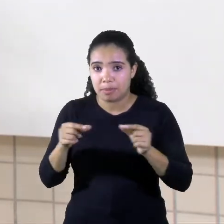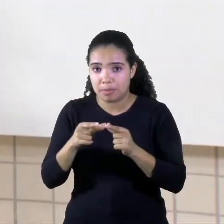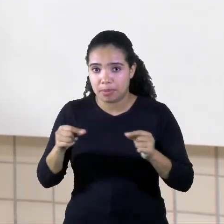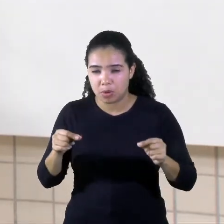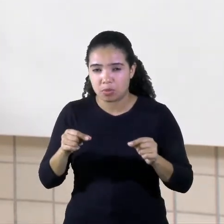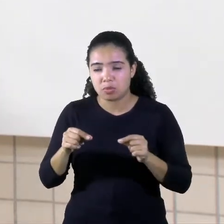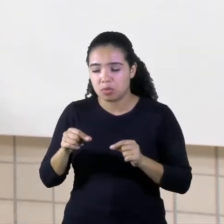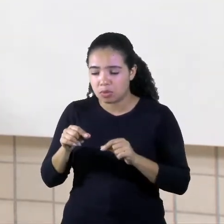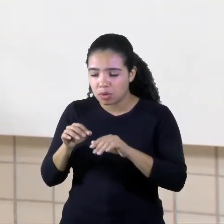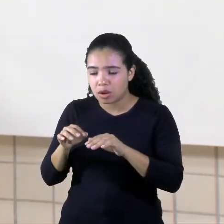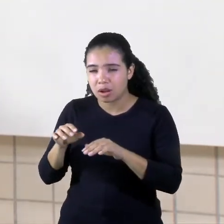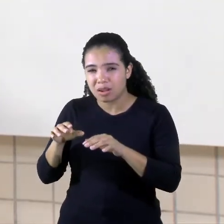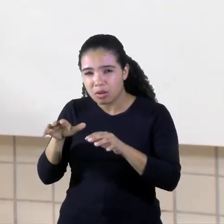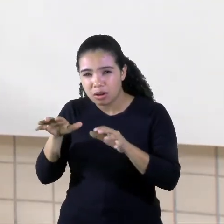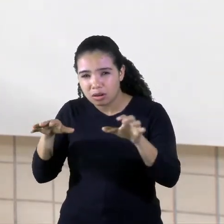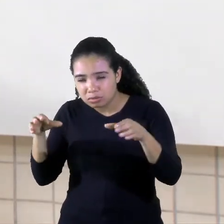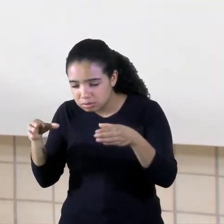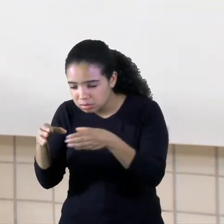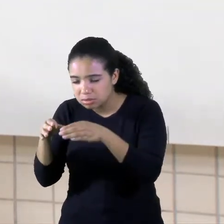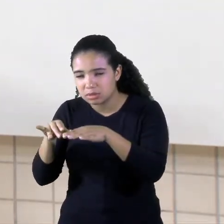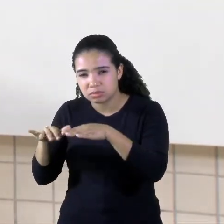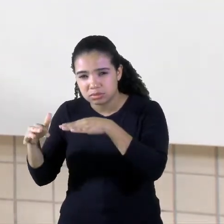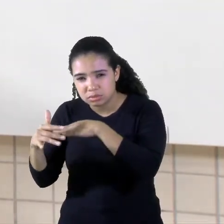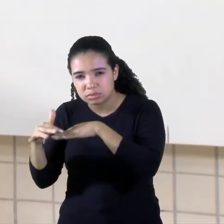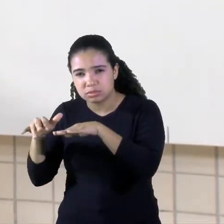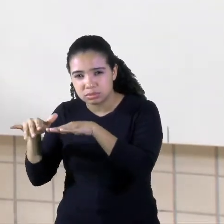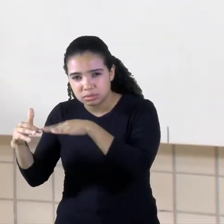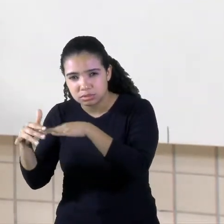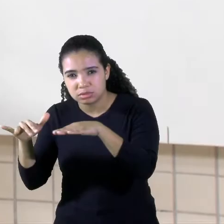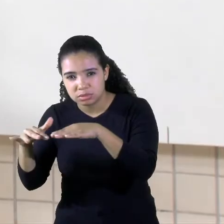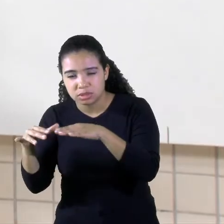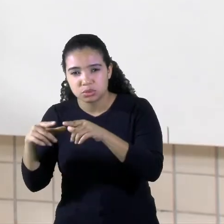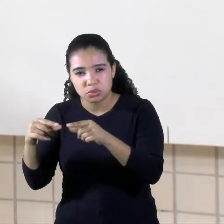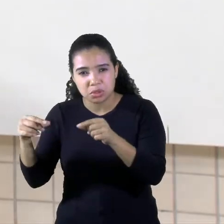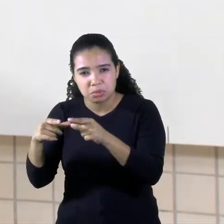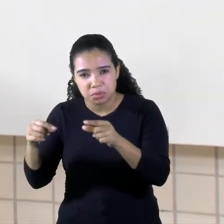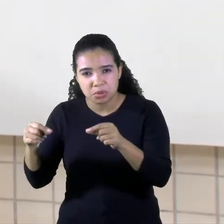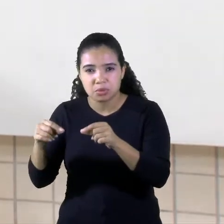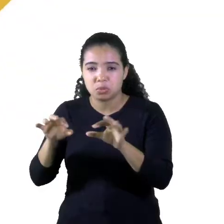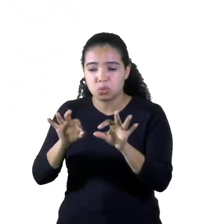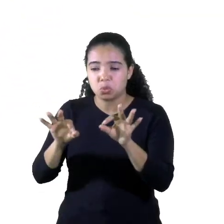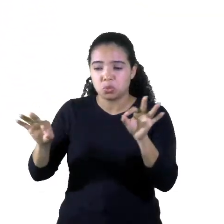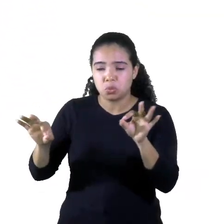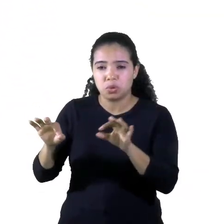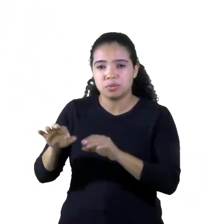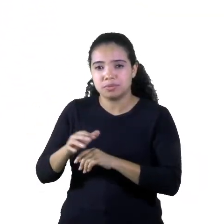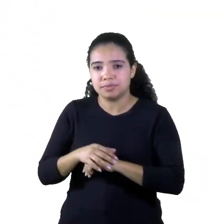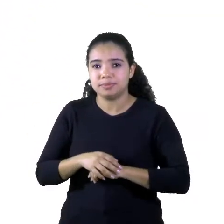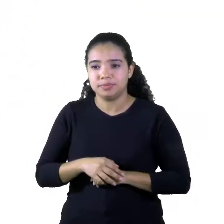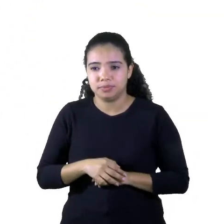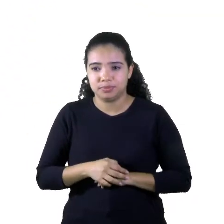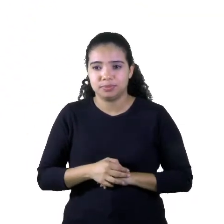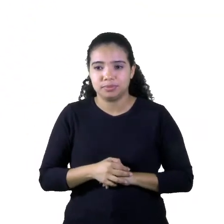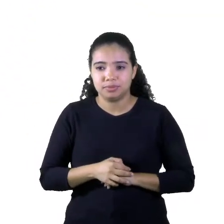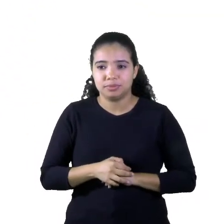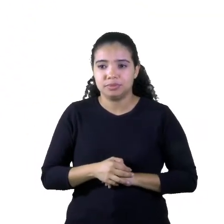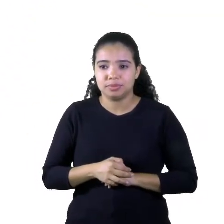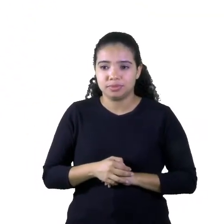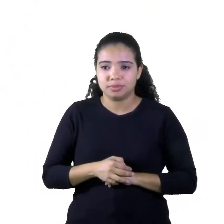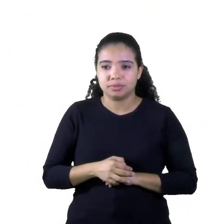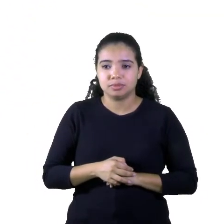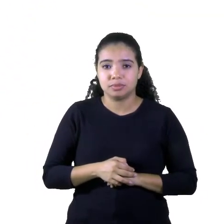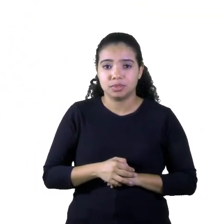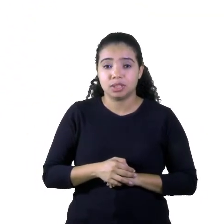Aquela regiãozinha que fica, aquele conjunto de ilhas que fica ali isolado, certo? Desconectado com o continente.